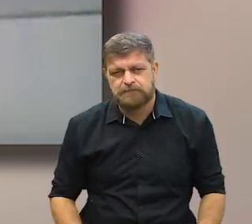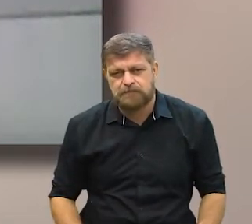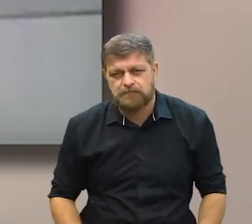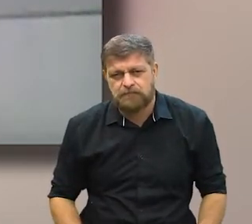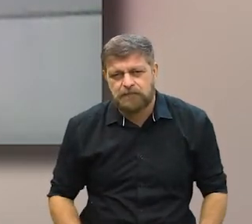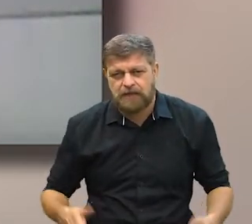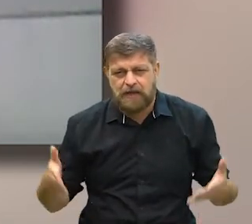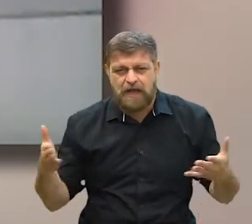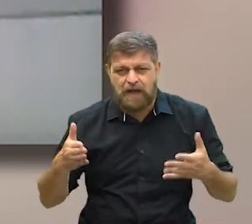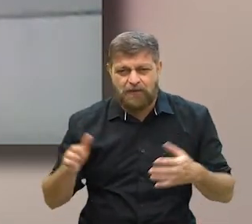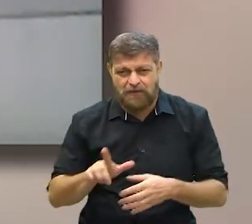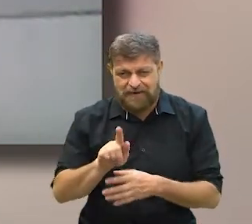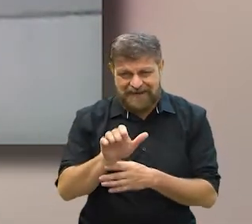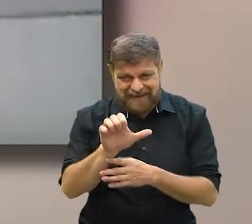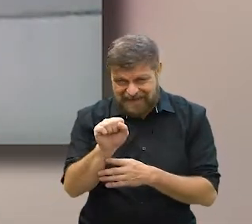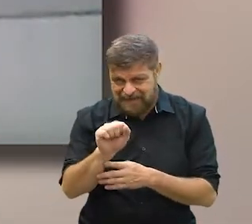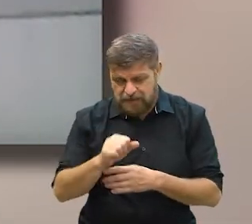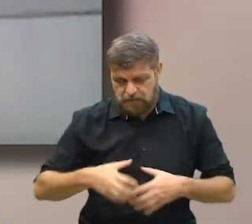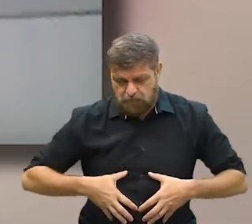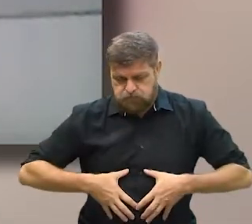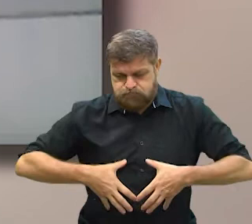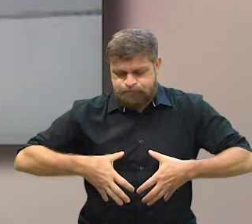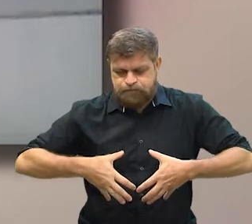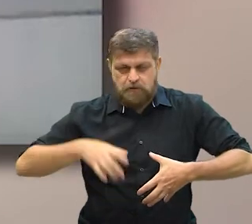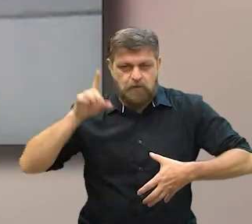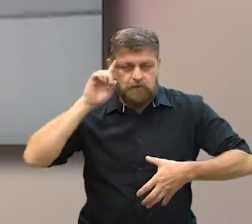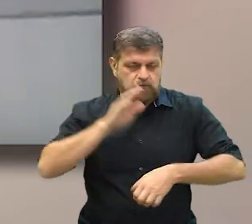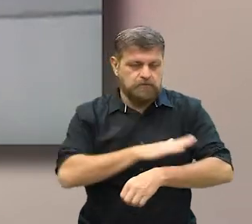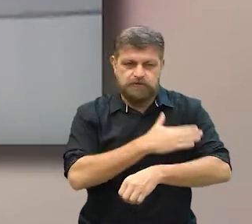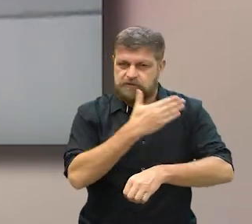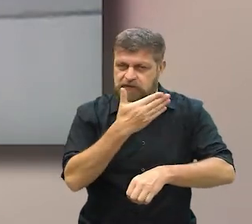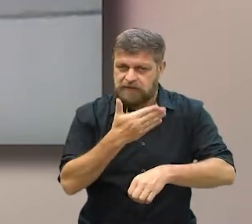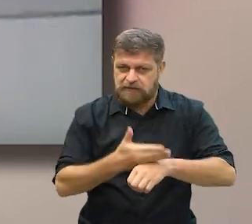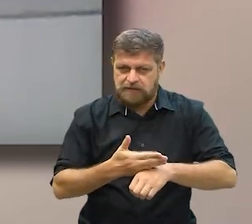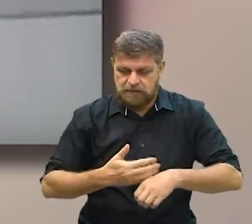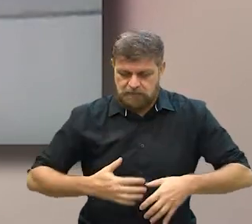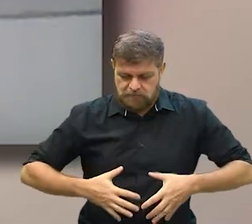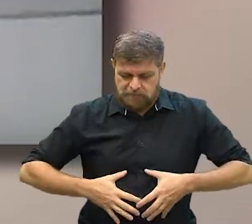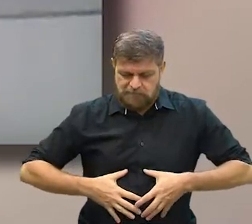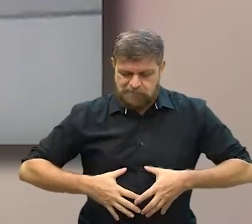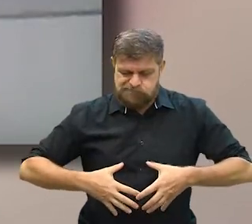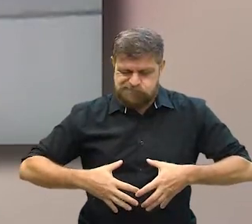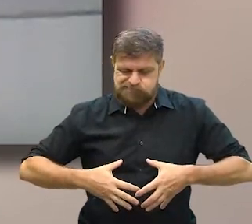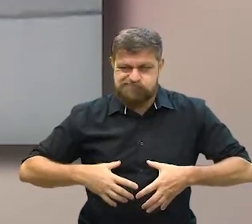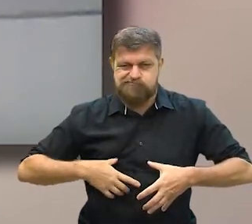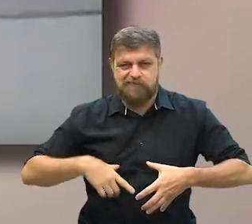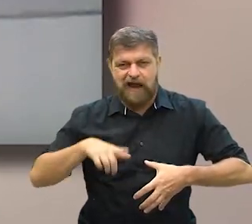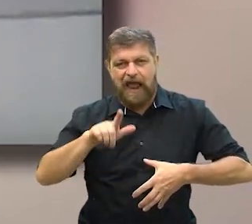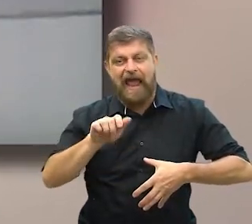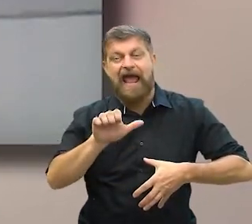episódios de cólica. Agora, gases não, gases fica lá, né? O dia inteiro, você bate na barriga do bebê,